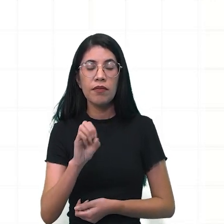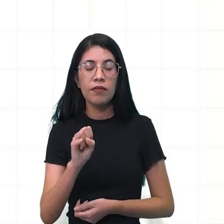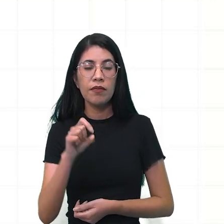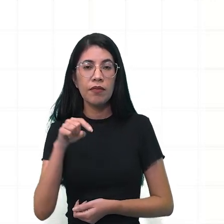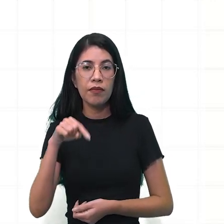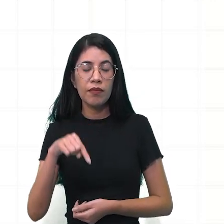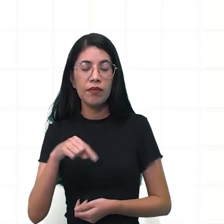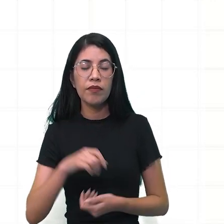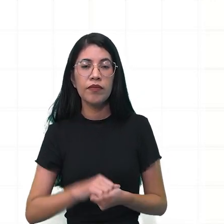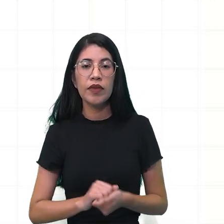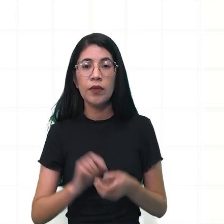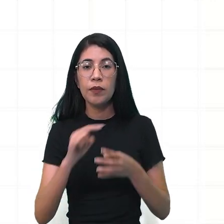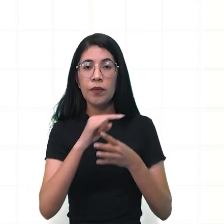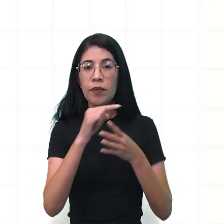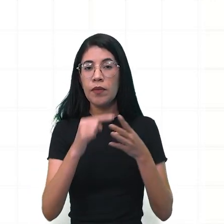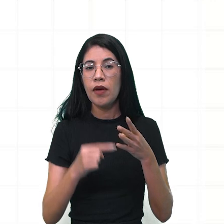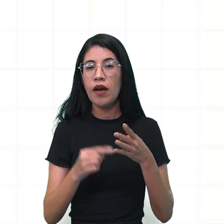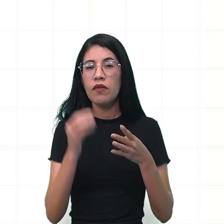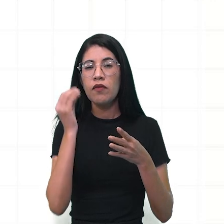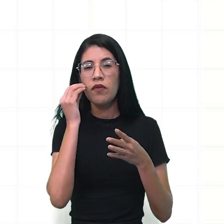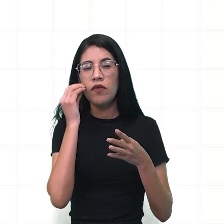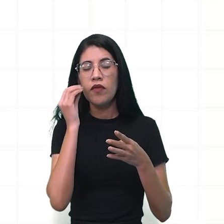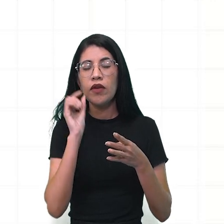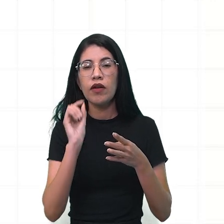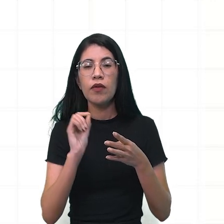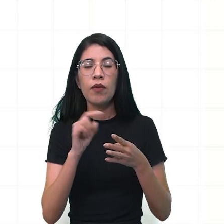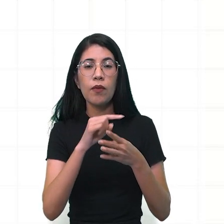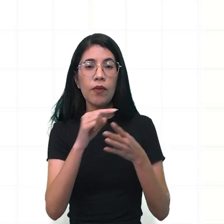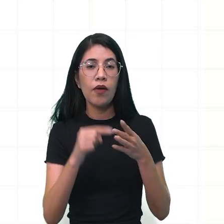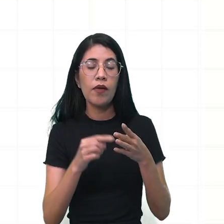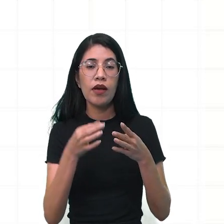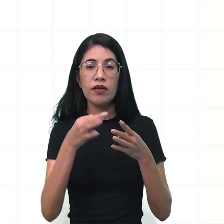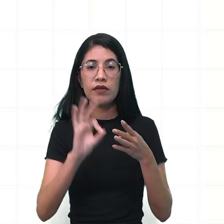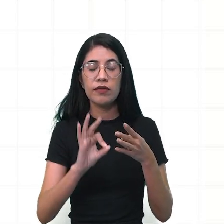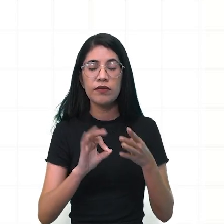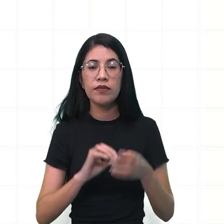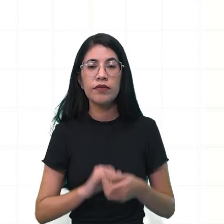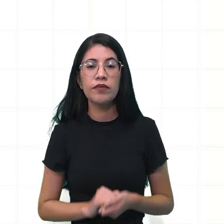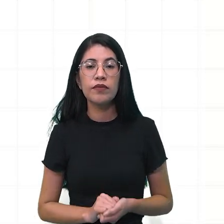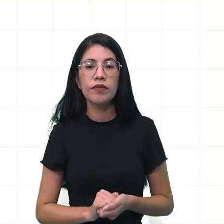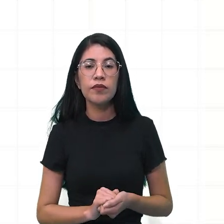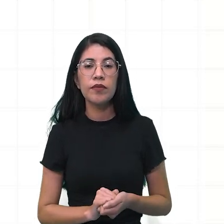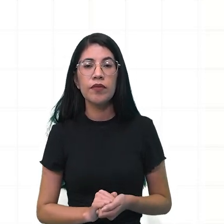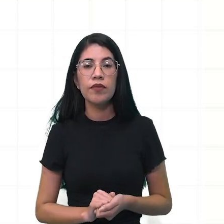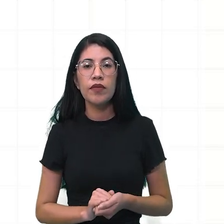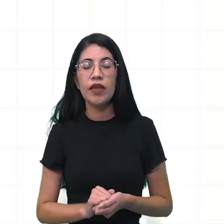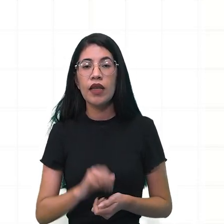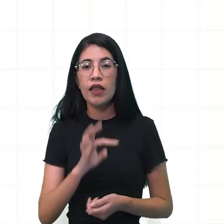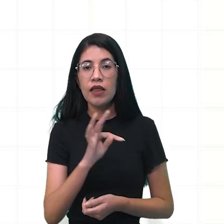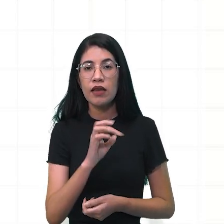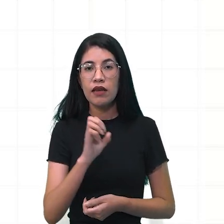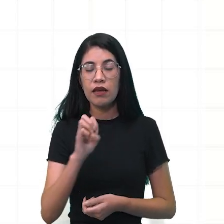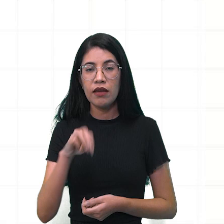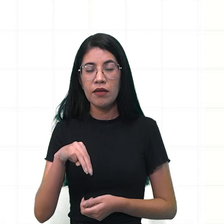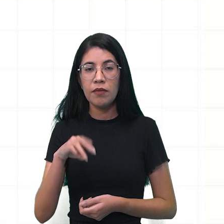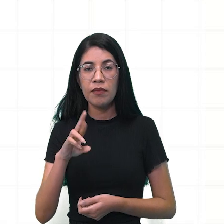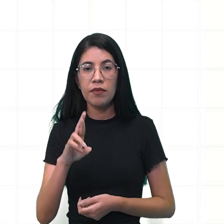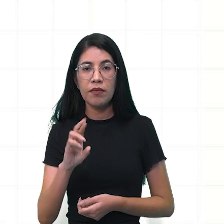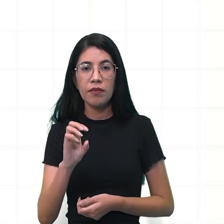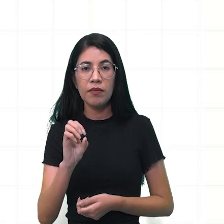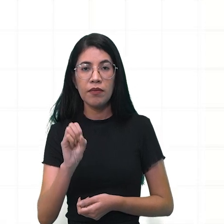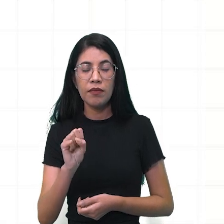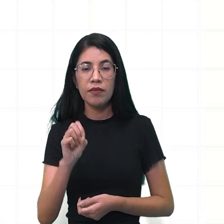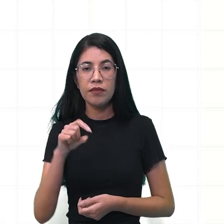alternativa correta, vamos observar juntos aqui na nossa cartela. T, M, R, S e